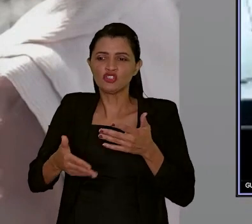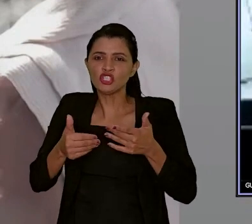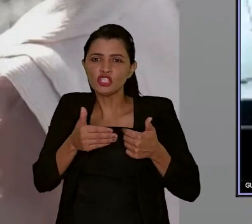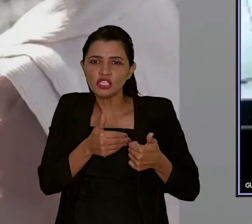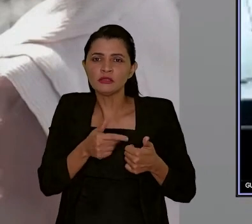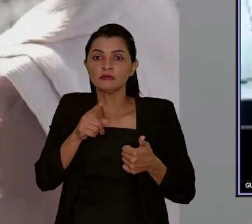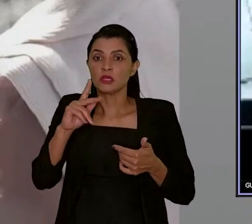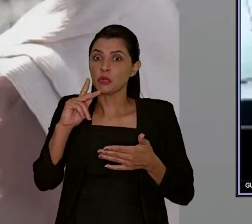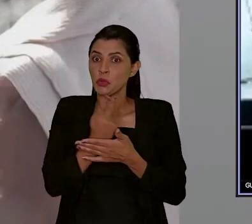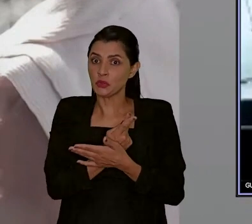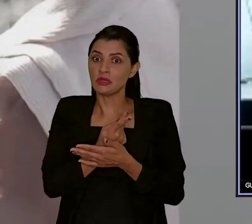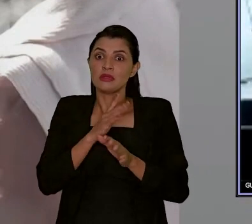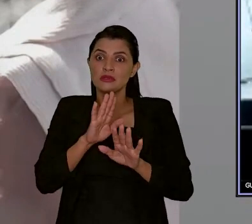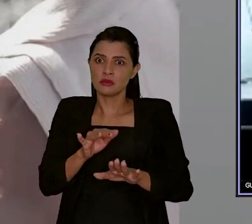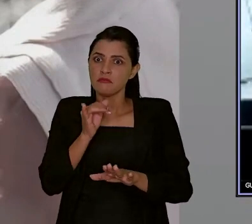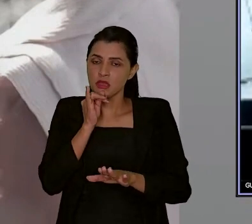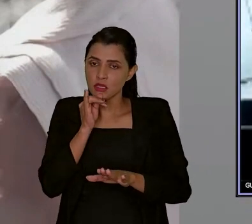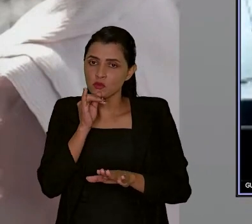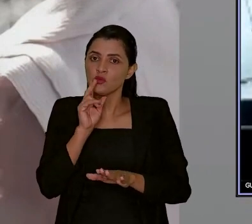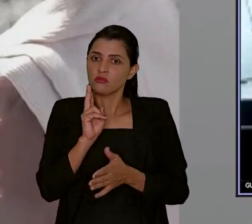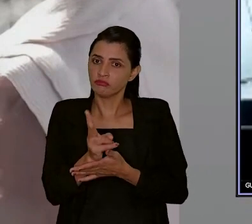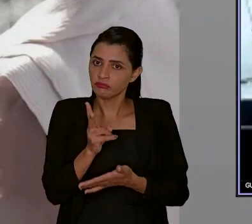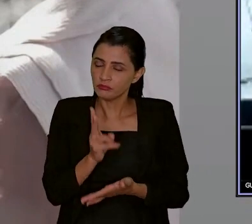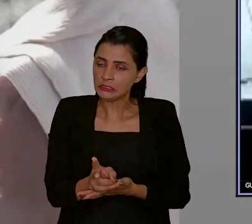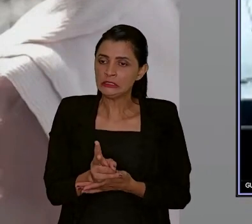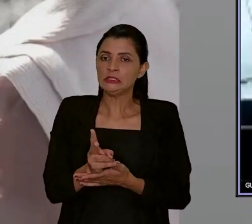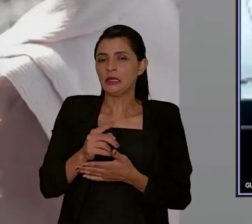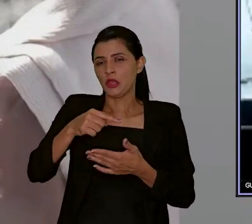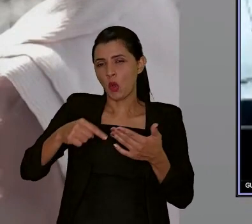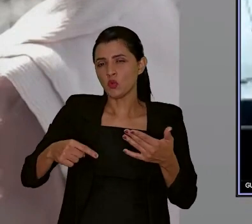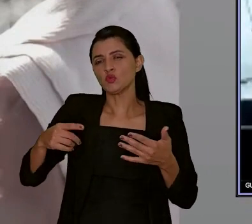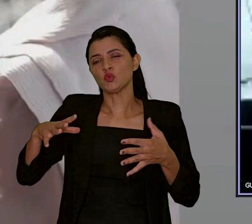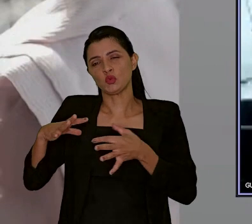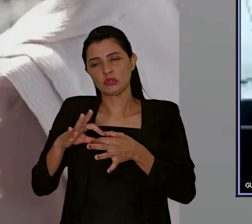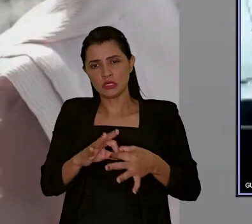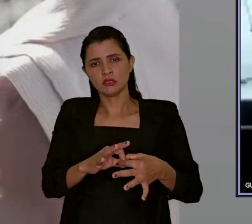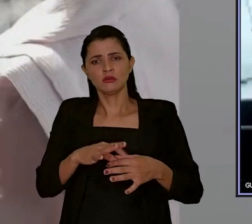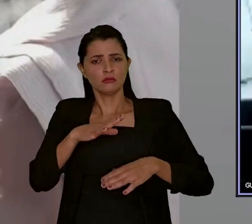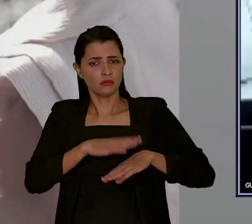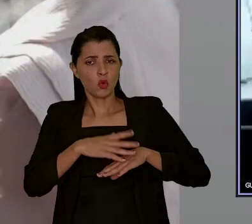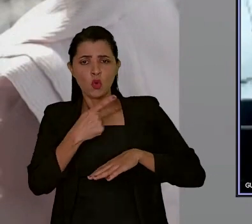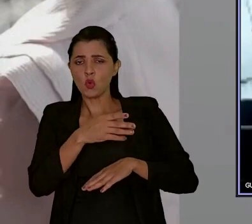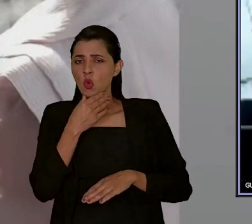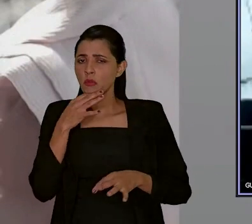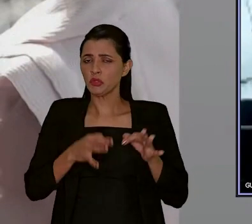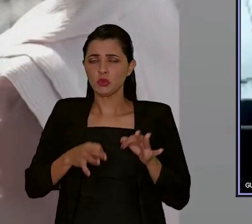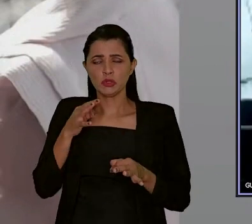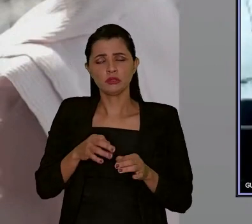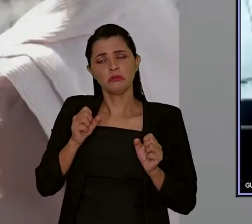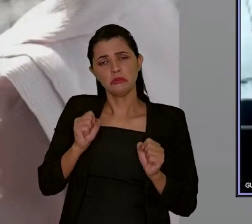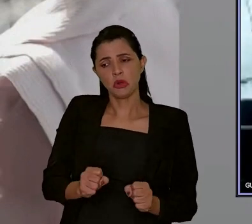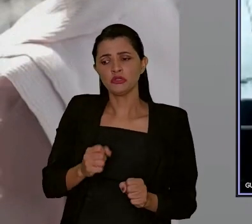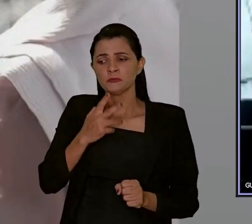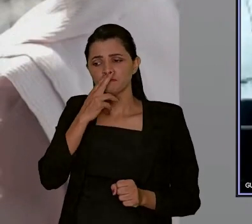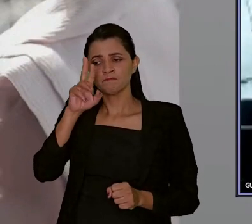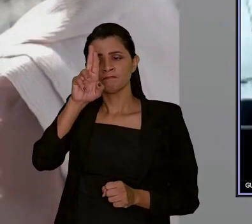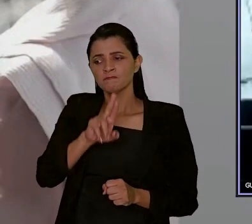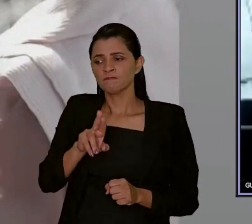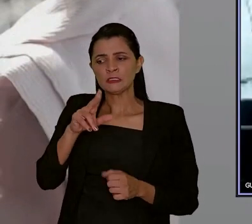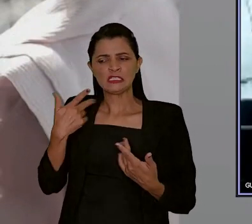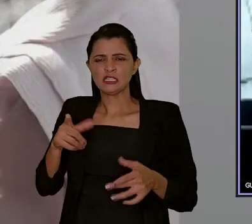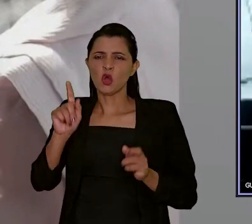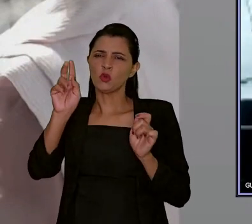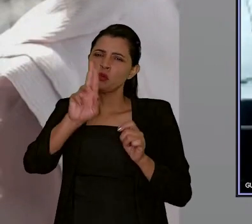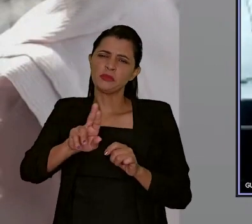determinadas circunstâncias, o próprio juiz pode considerar que não é caso de aplicar a exceção e, portanto, deva haver o retorno,